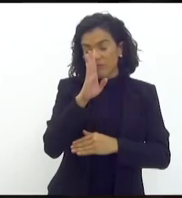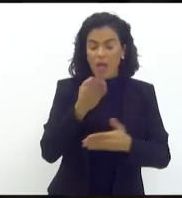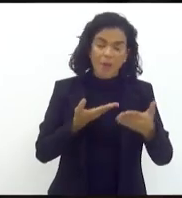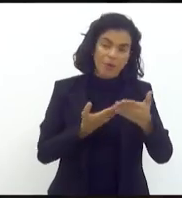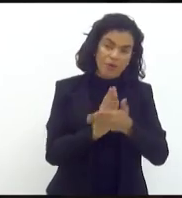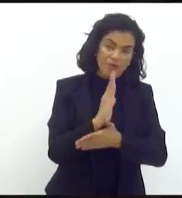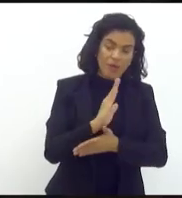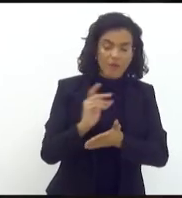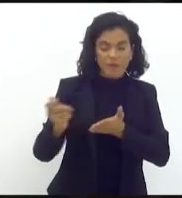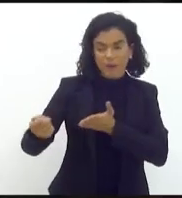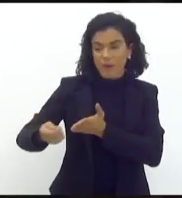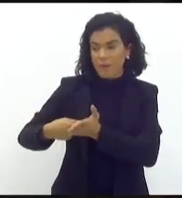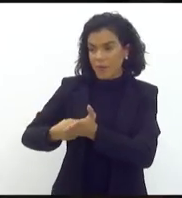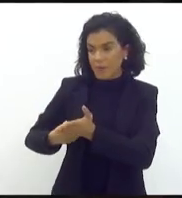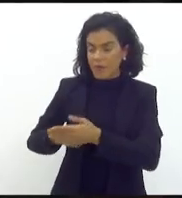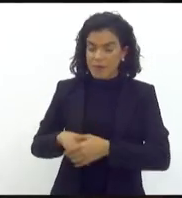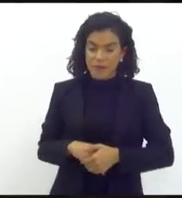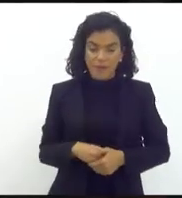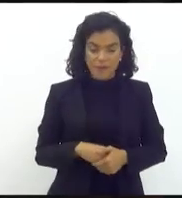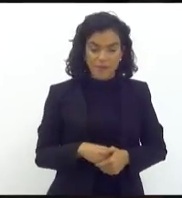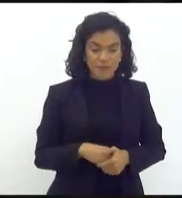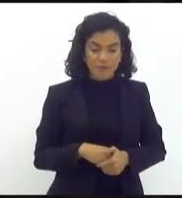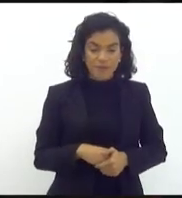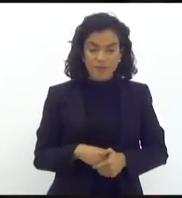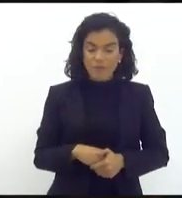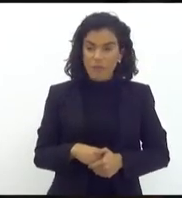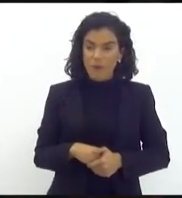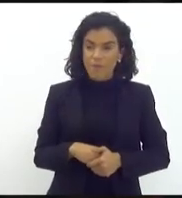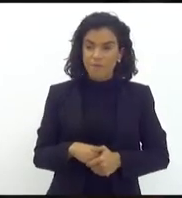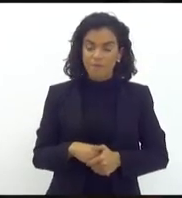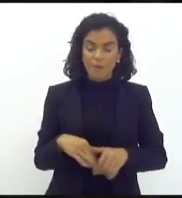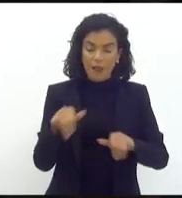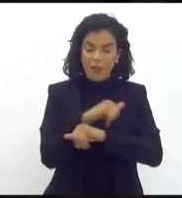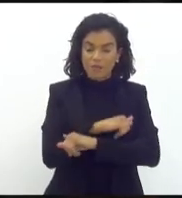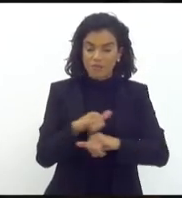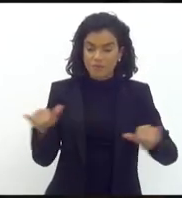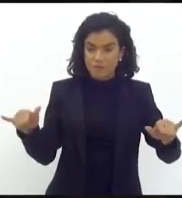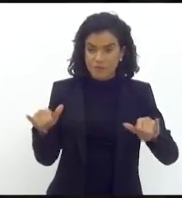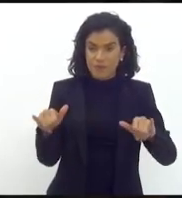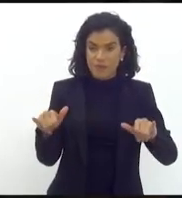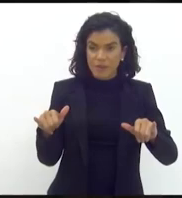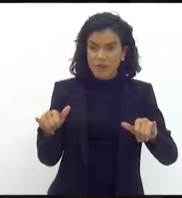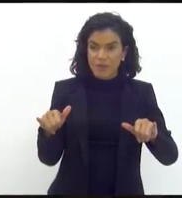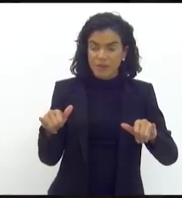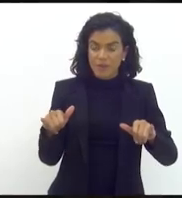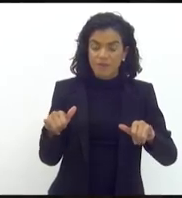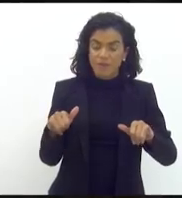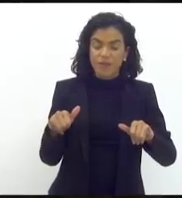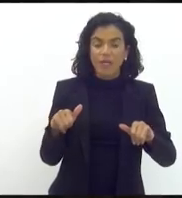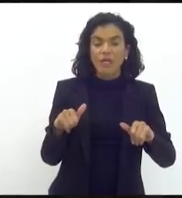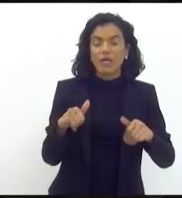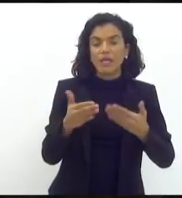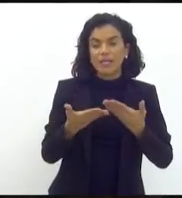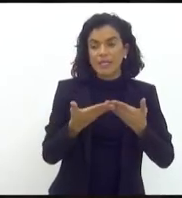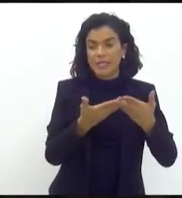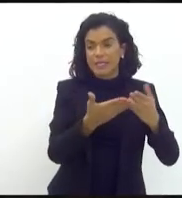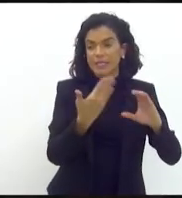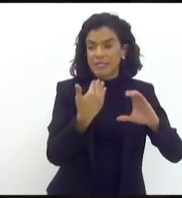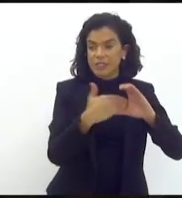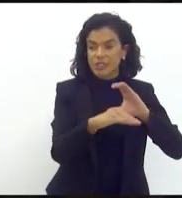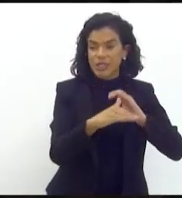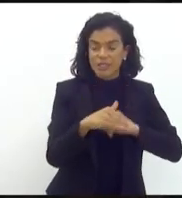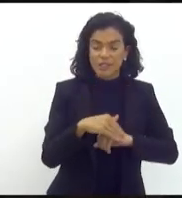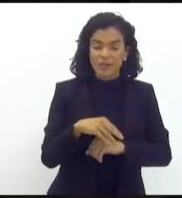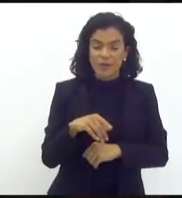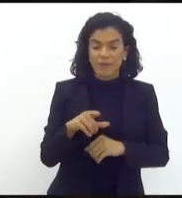aprovado vai a publicação anuncio indicação Legislativa número